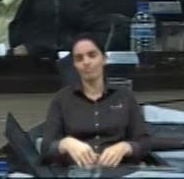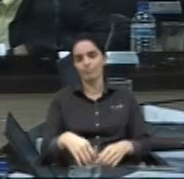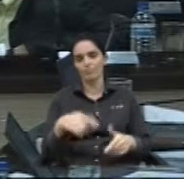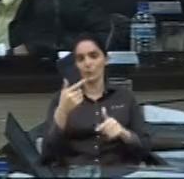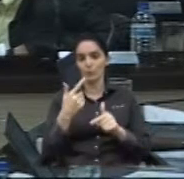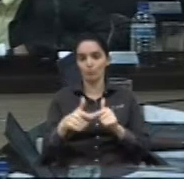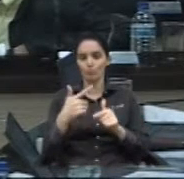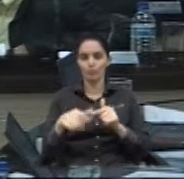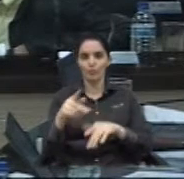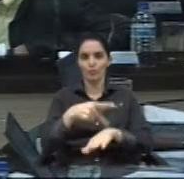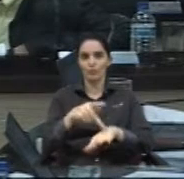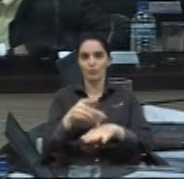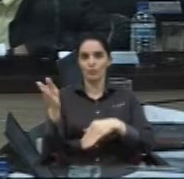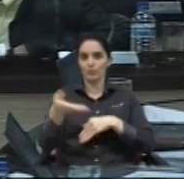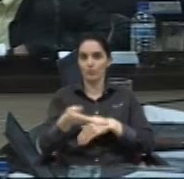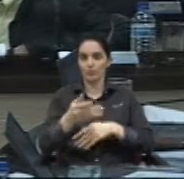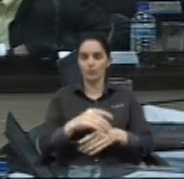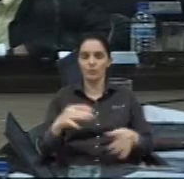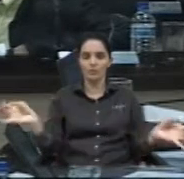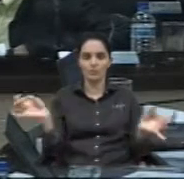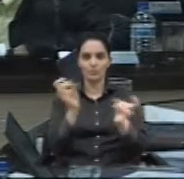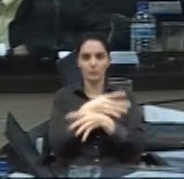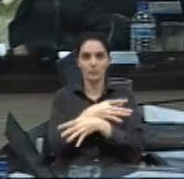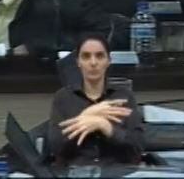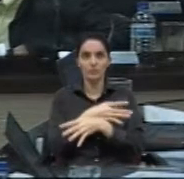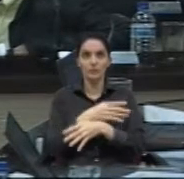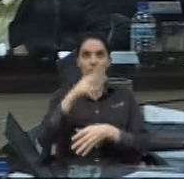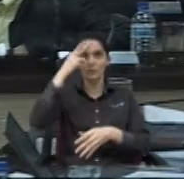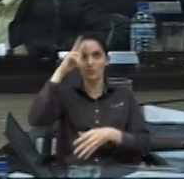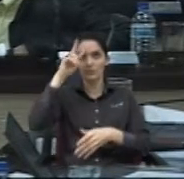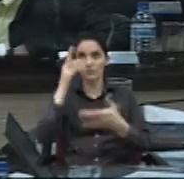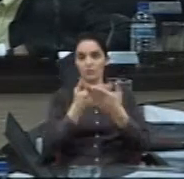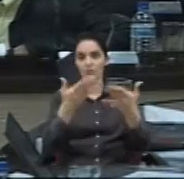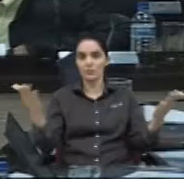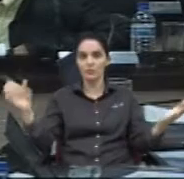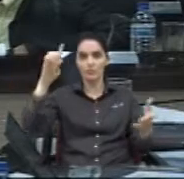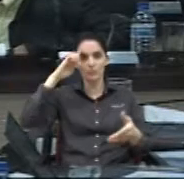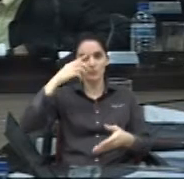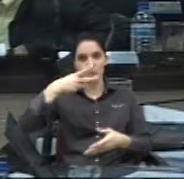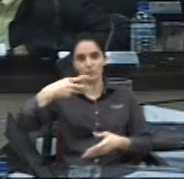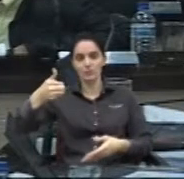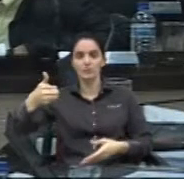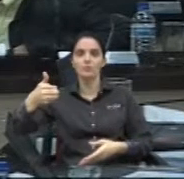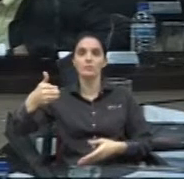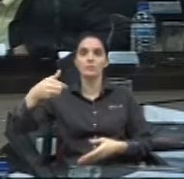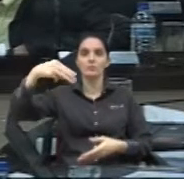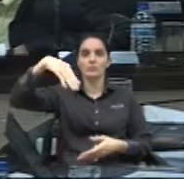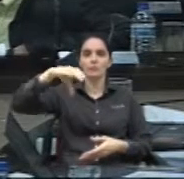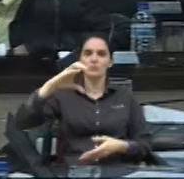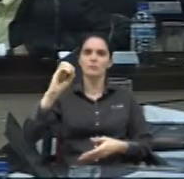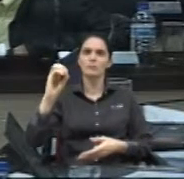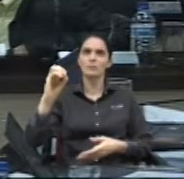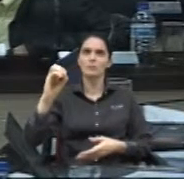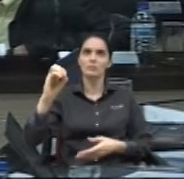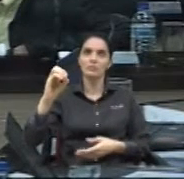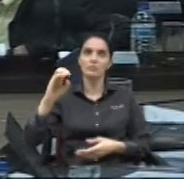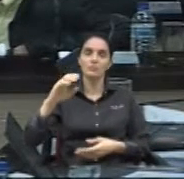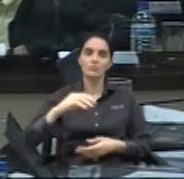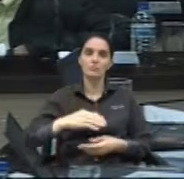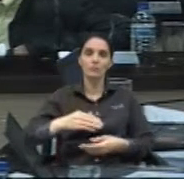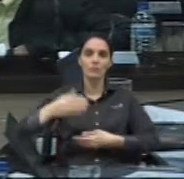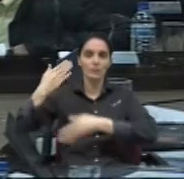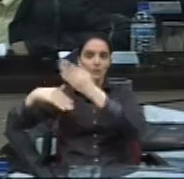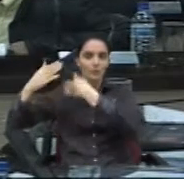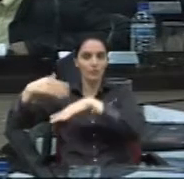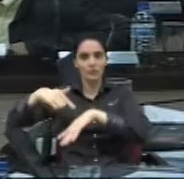país atualmente. Para finalizar, queria lembrar aos senhores que no dia 31 de março deste ano, há cerca de